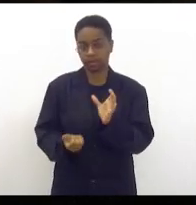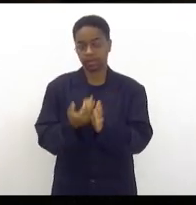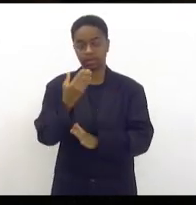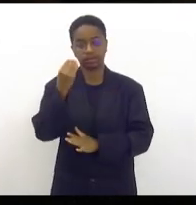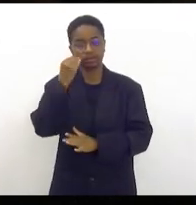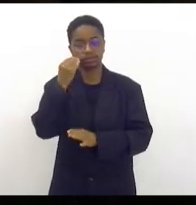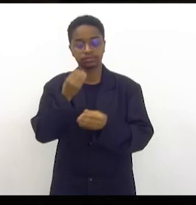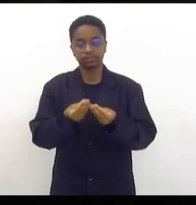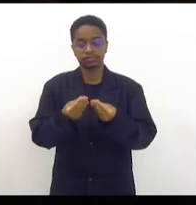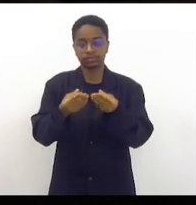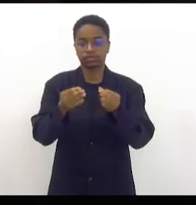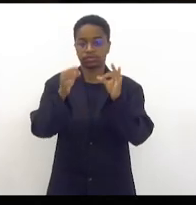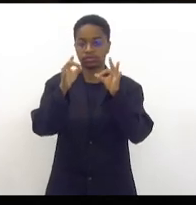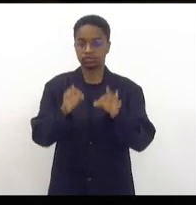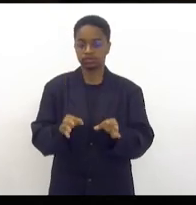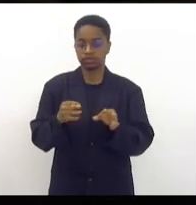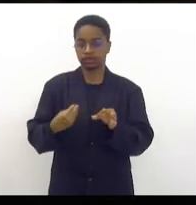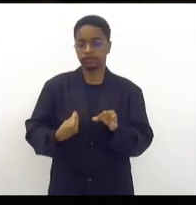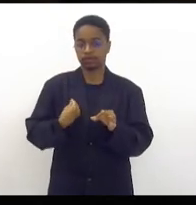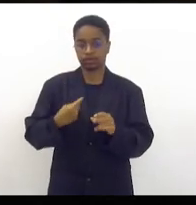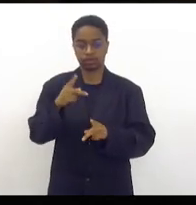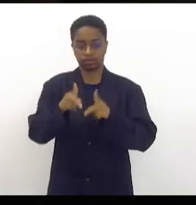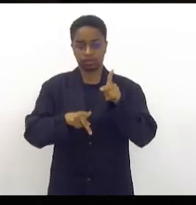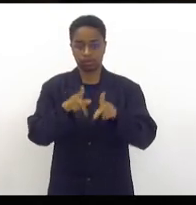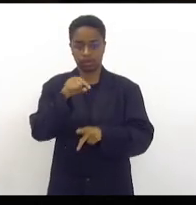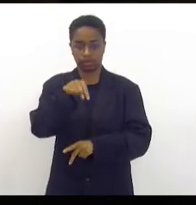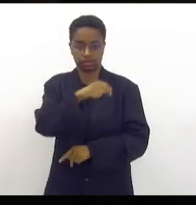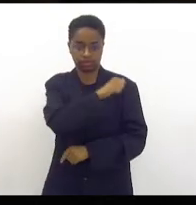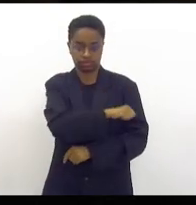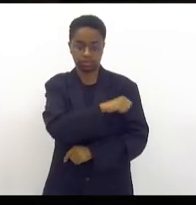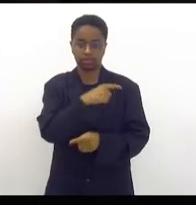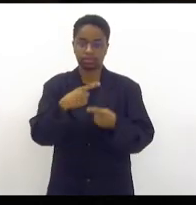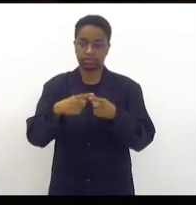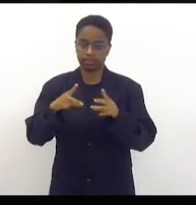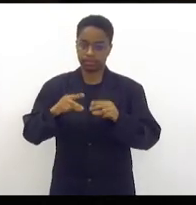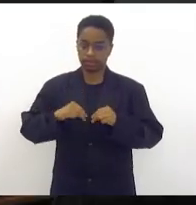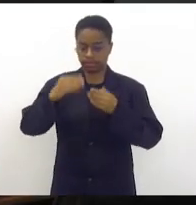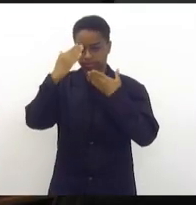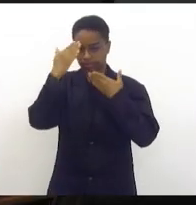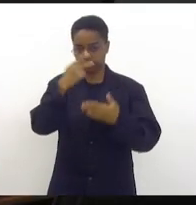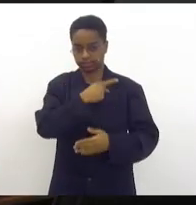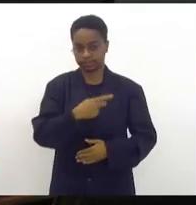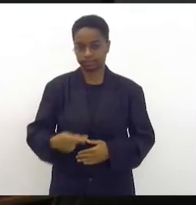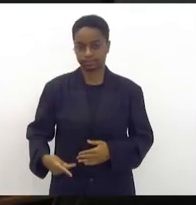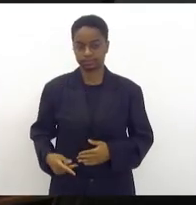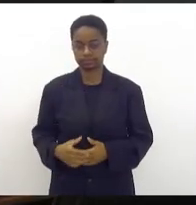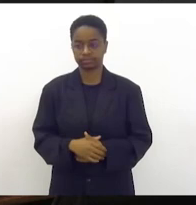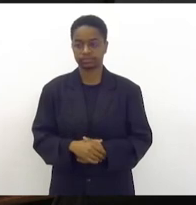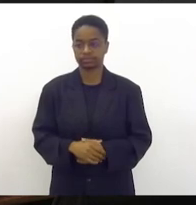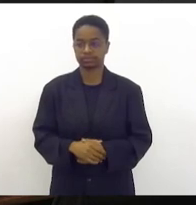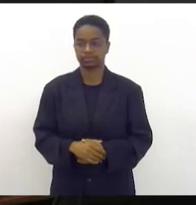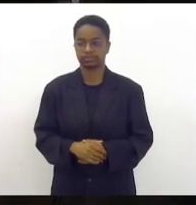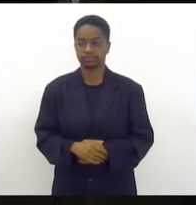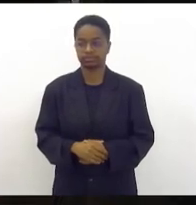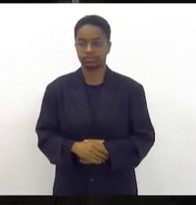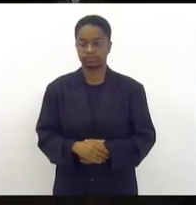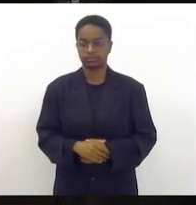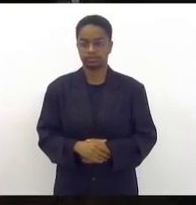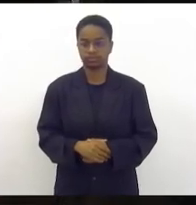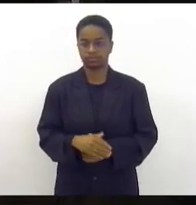alguma dignidade à população fluminense que ela merece. Muito obrigado, senhor presidente. Muito